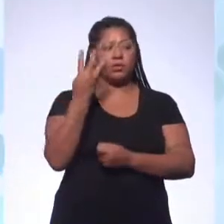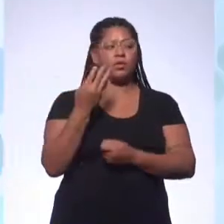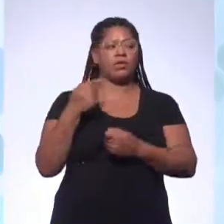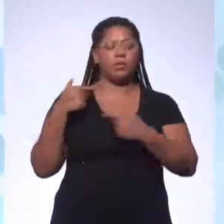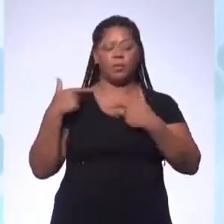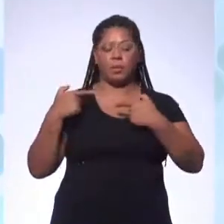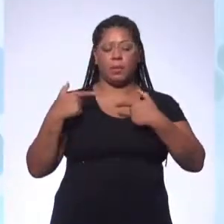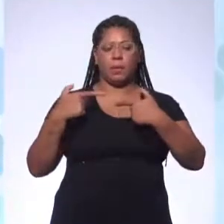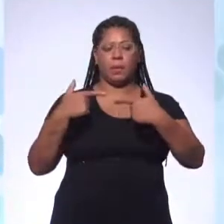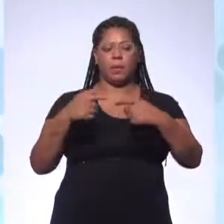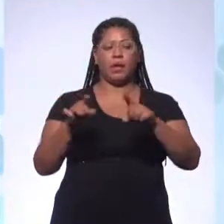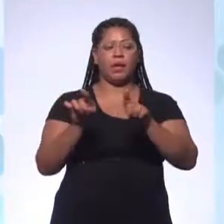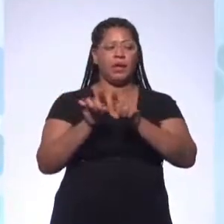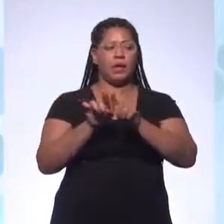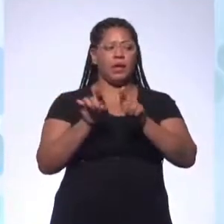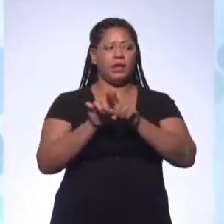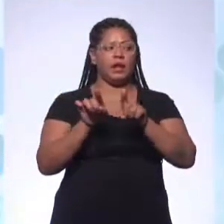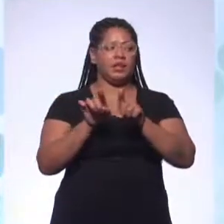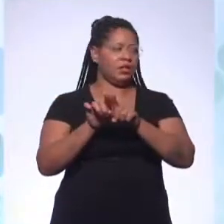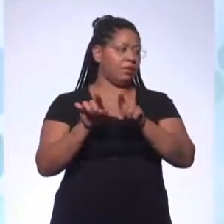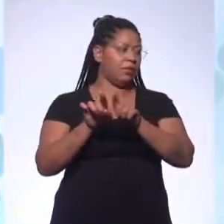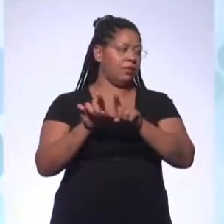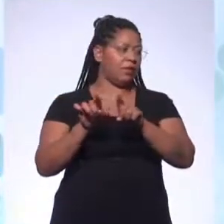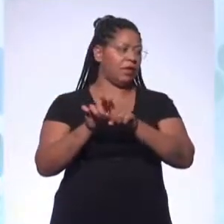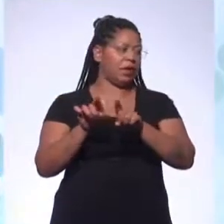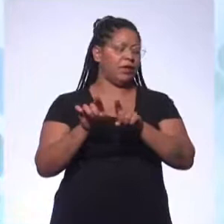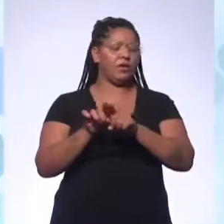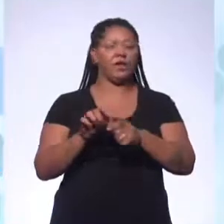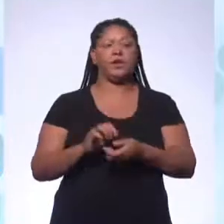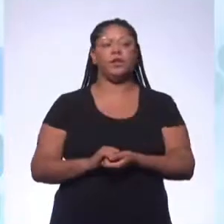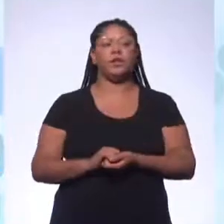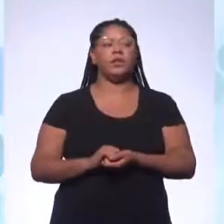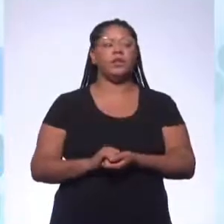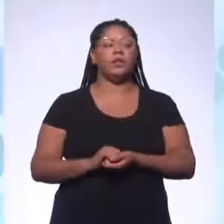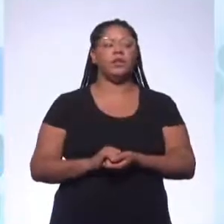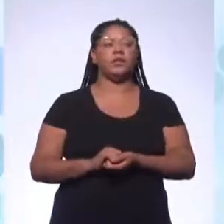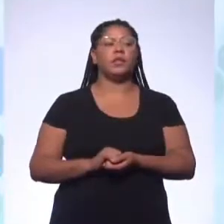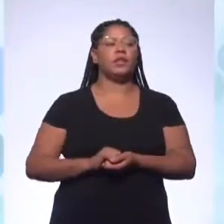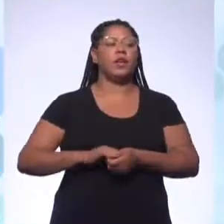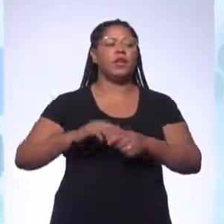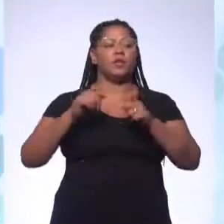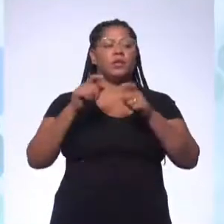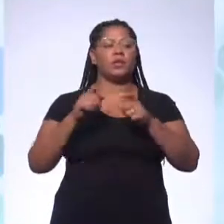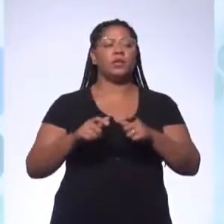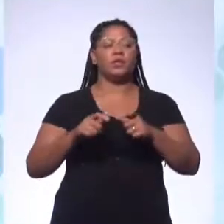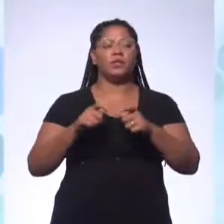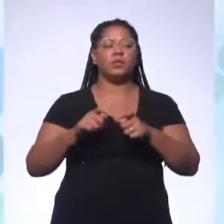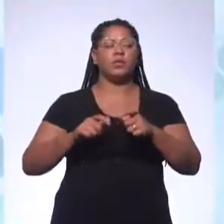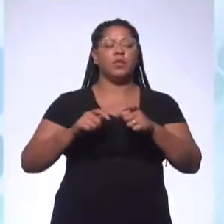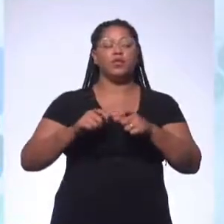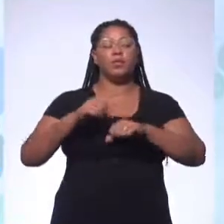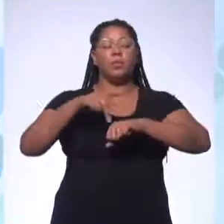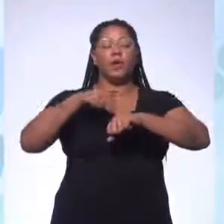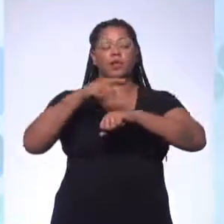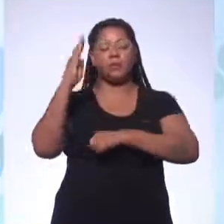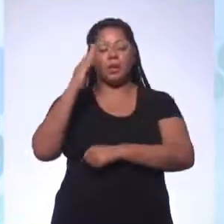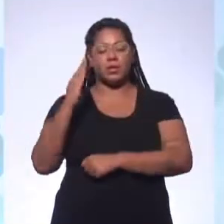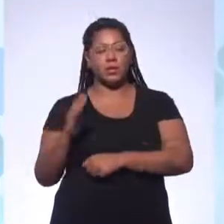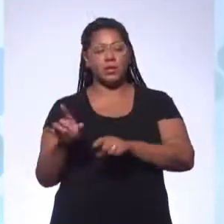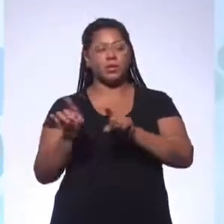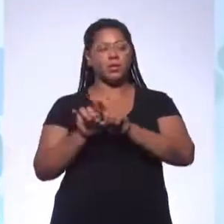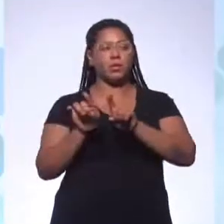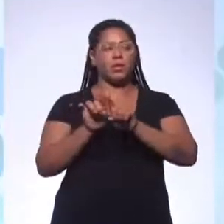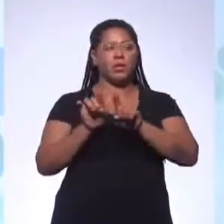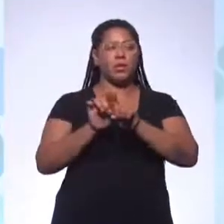regimes civil-militares que ocorreram na América, né? Sobretudo no Brasil, Uruguai, Argentina e